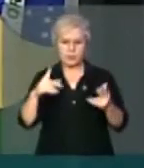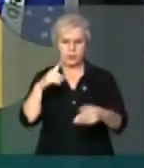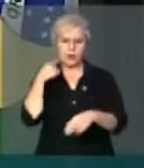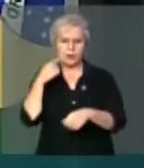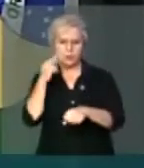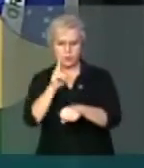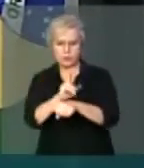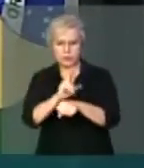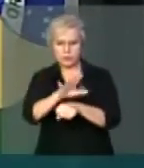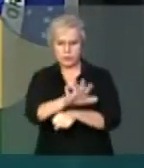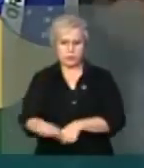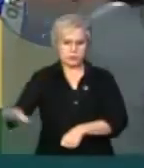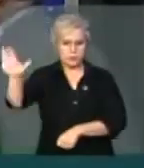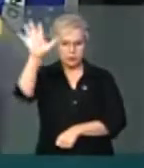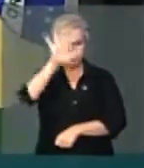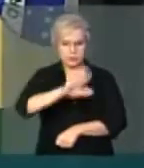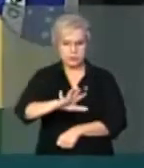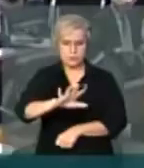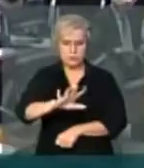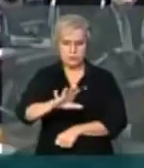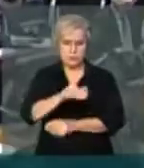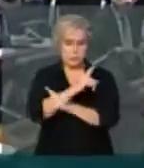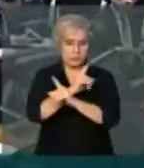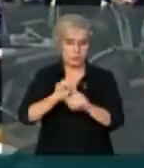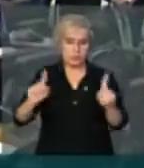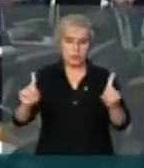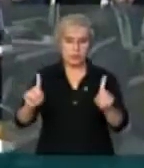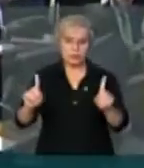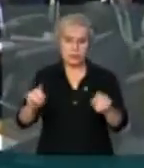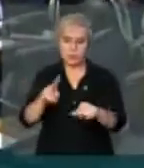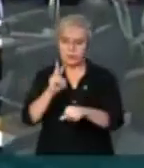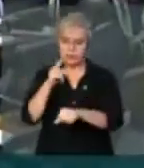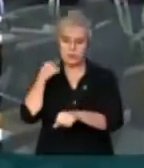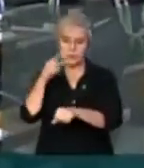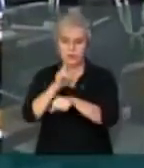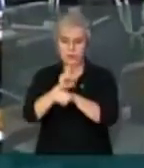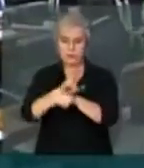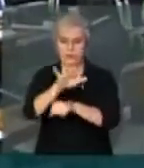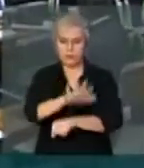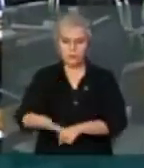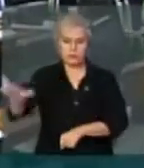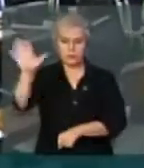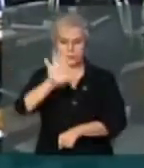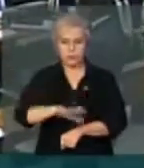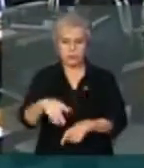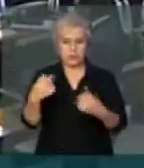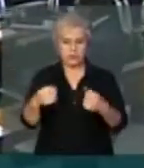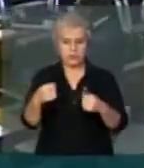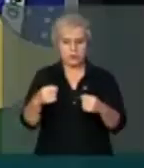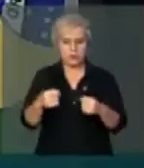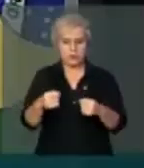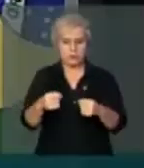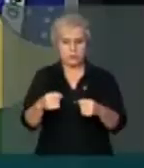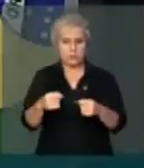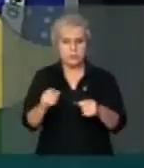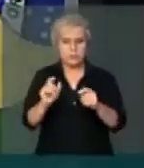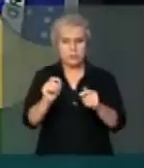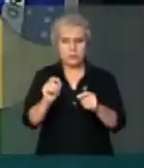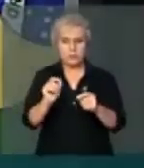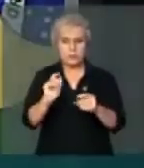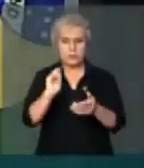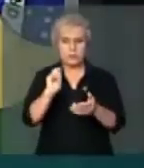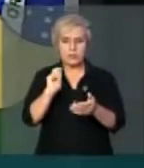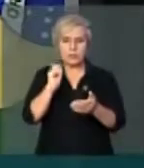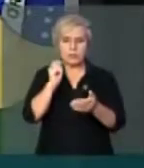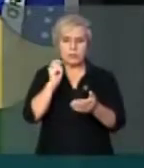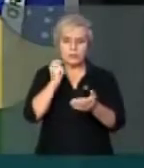defensor geral da nação. O defensor geral da nação devia ser Dilma. Ela que deveria defender